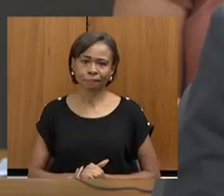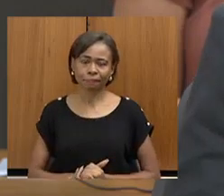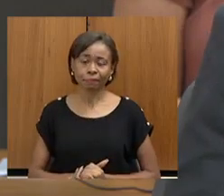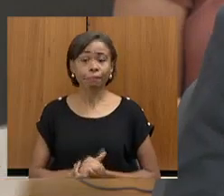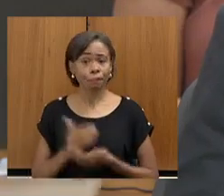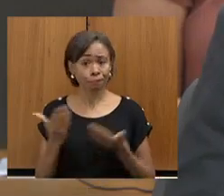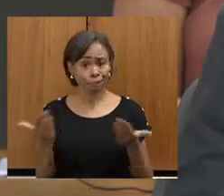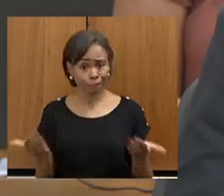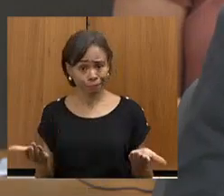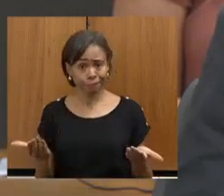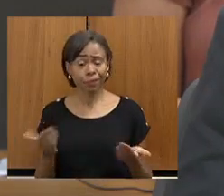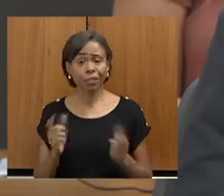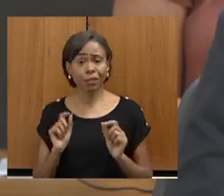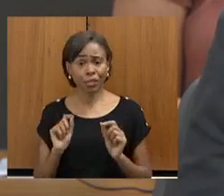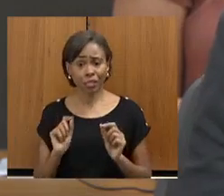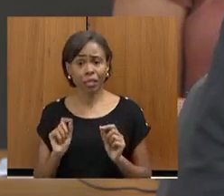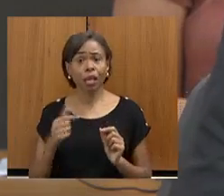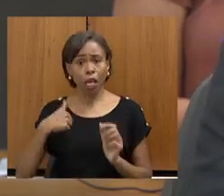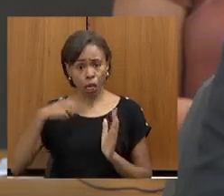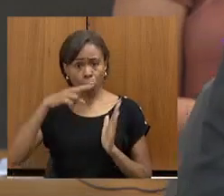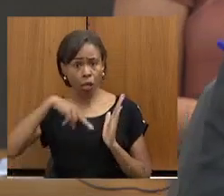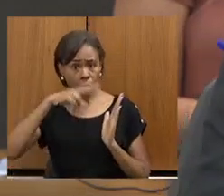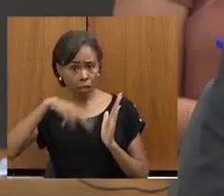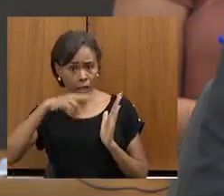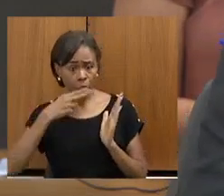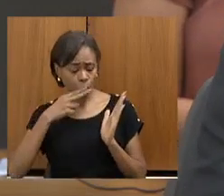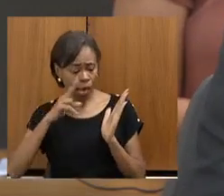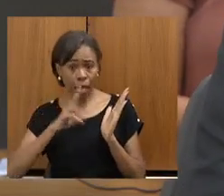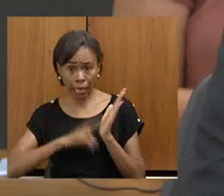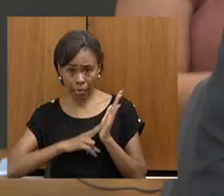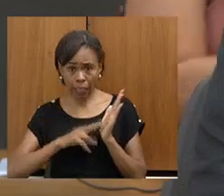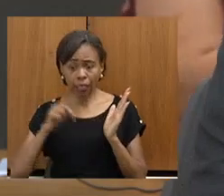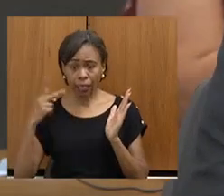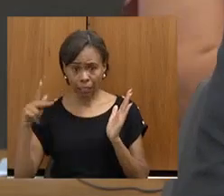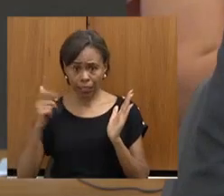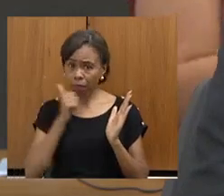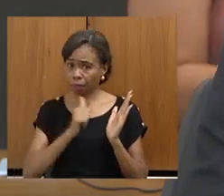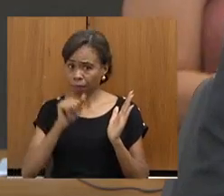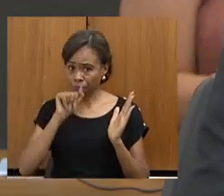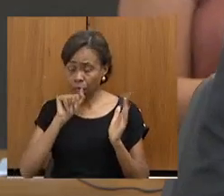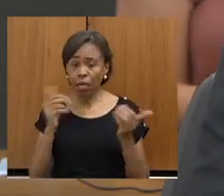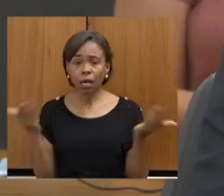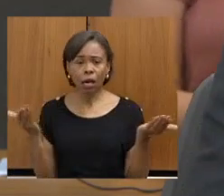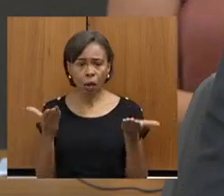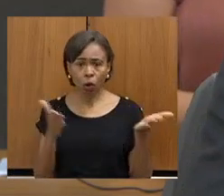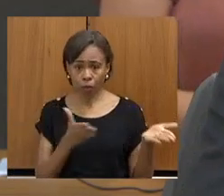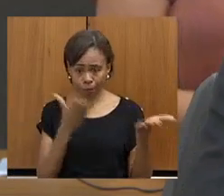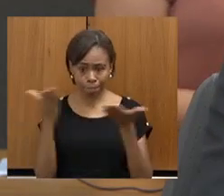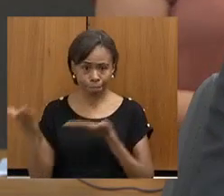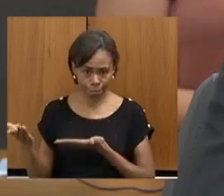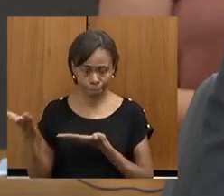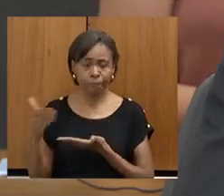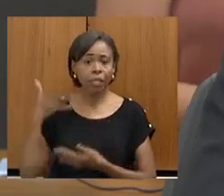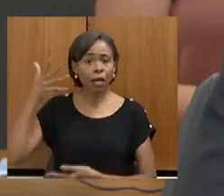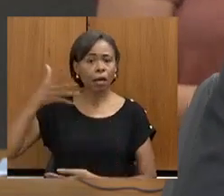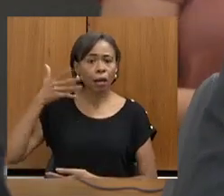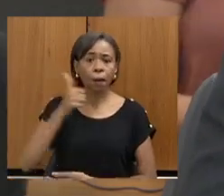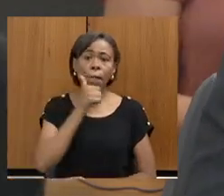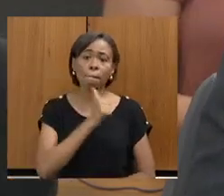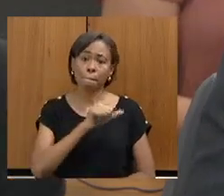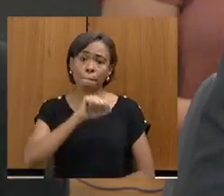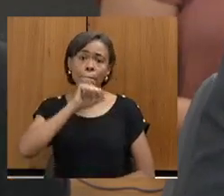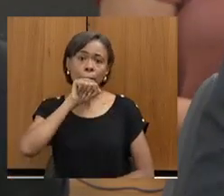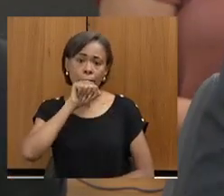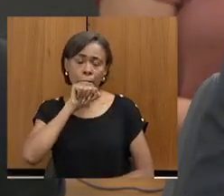Então, aqui fiz a leitura da carta e agora vou passar a palavra para a mãe. Aqui